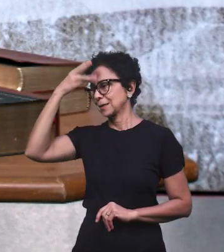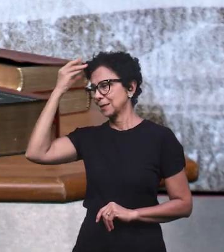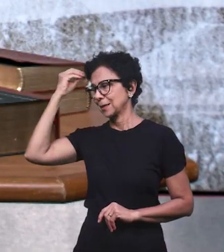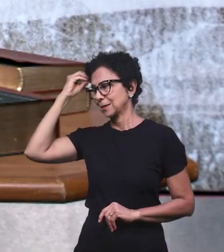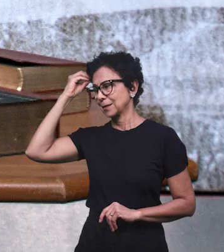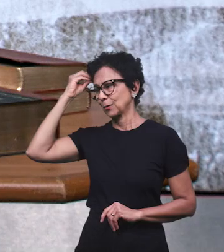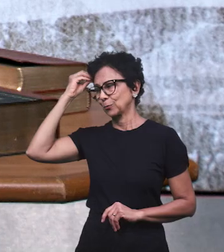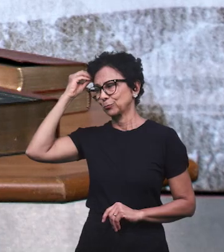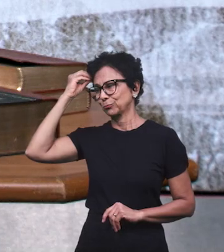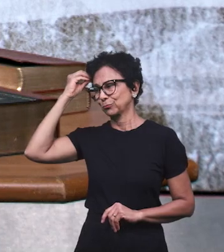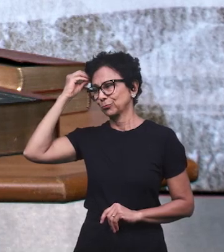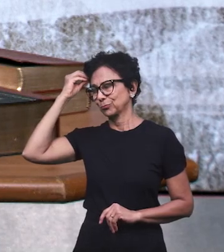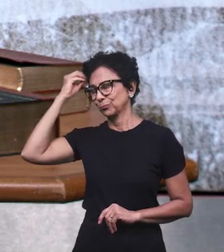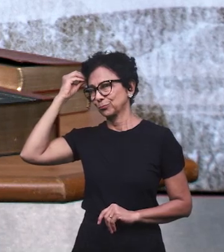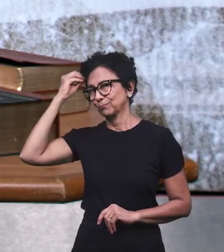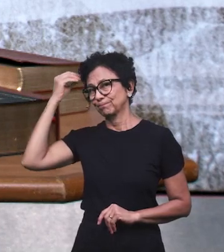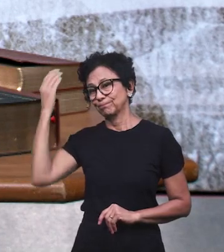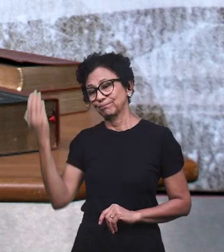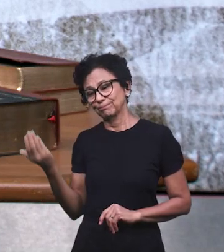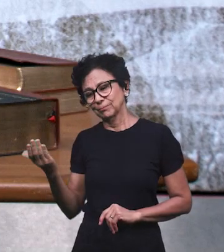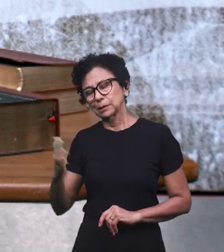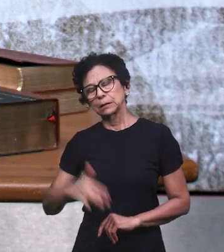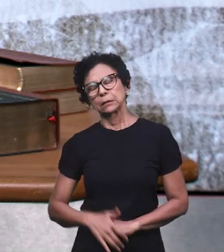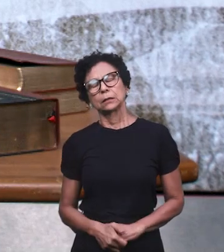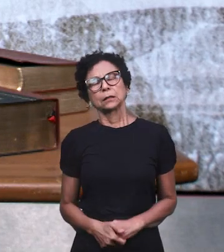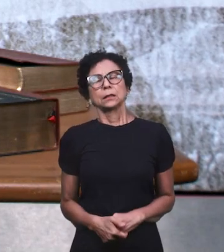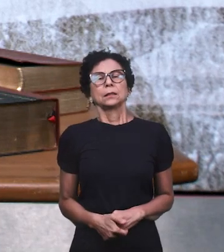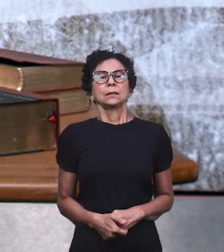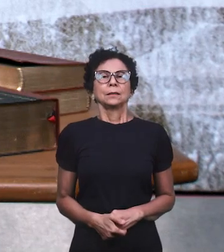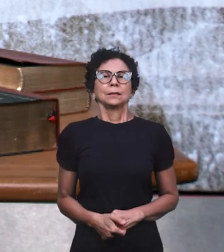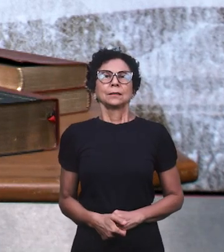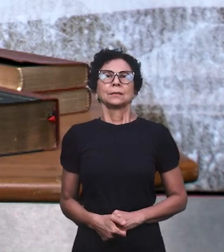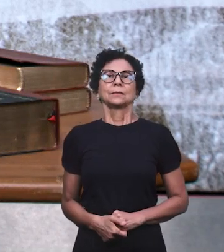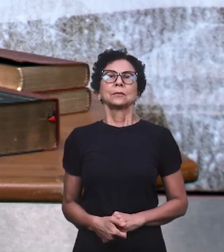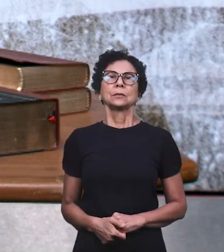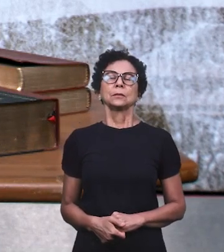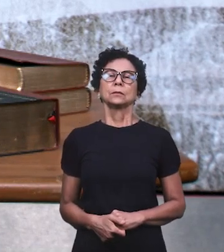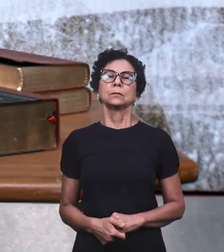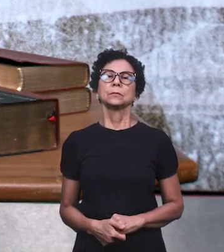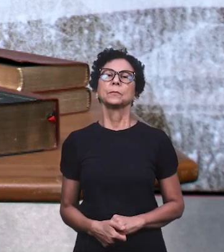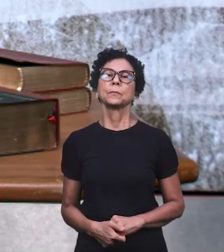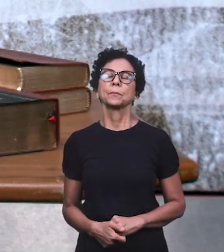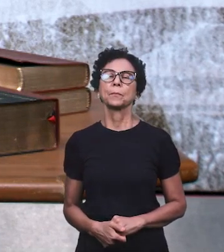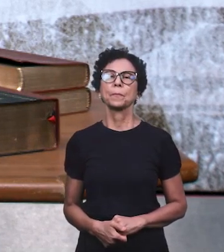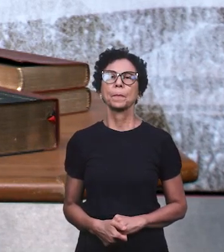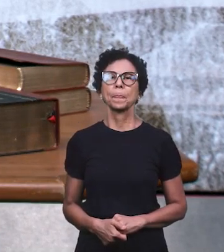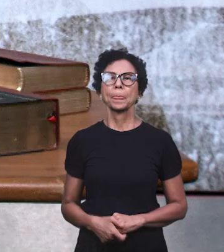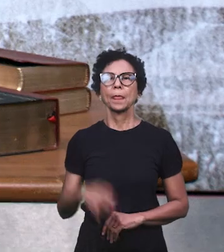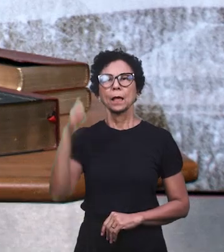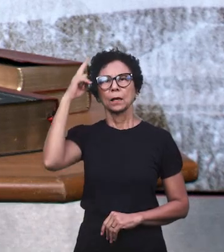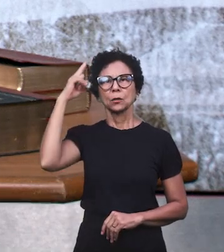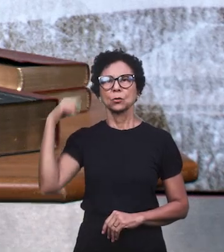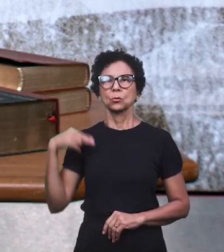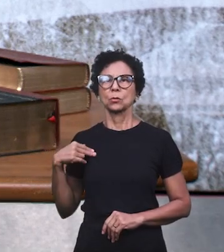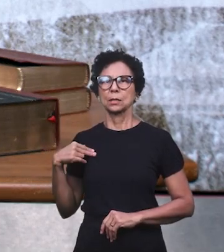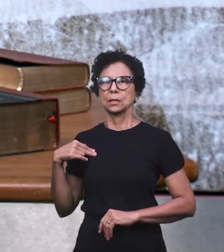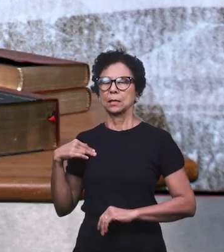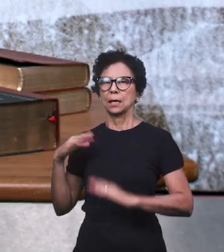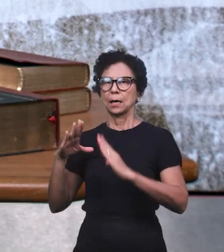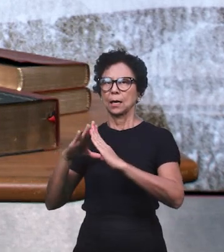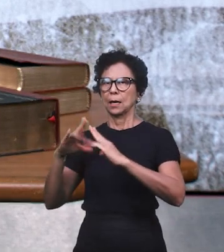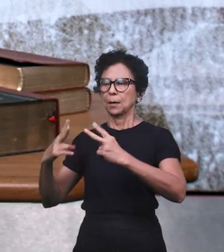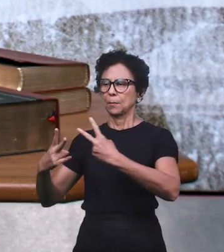vemos aqui que, estando ali na prisão, dois prisioneiros, que eram o copeiro e